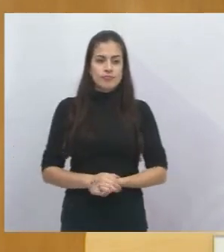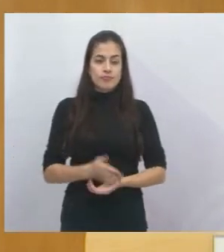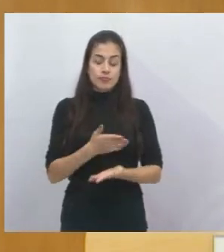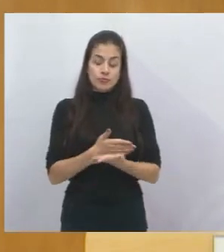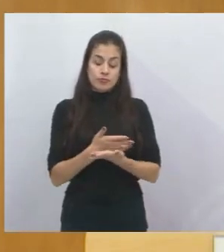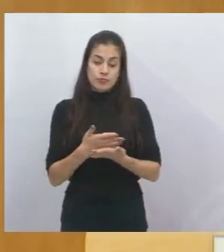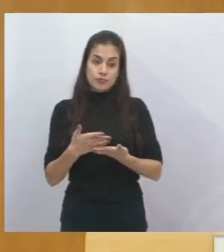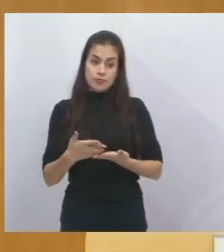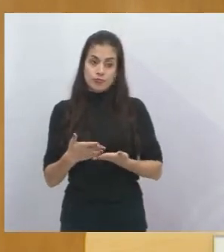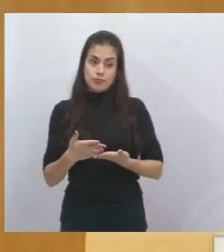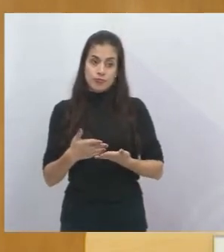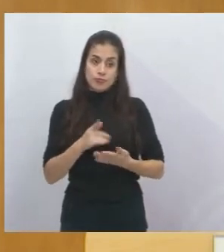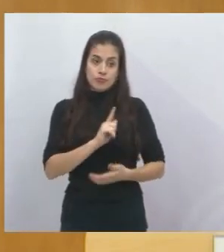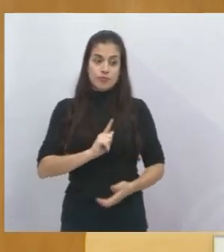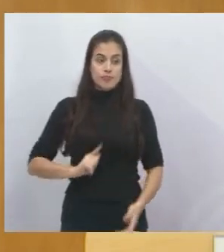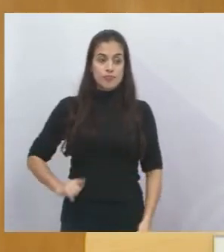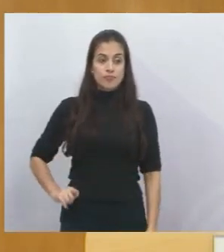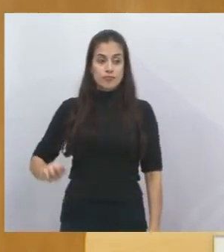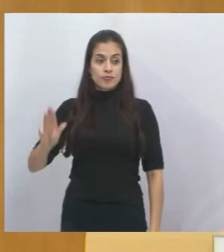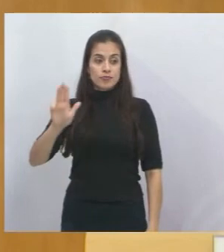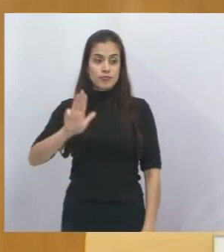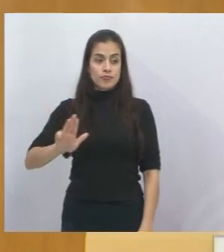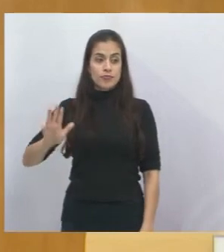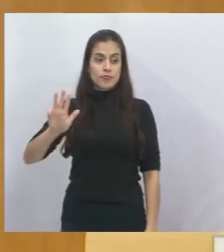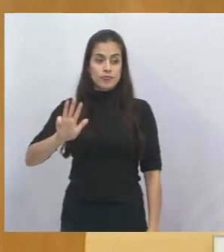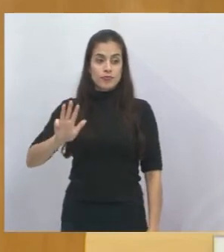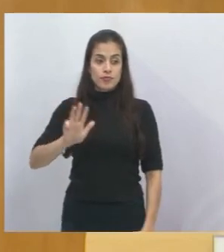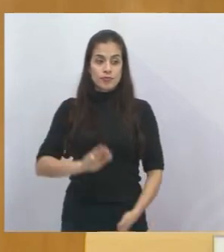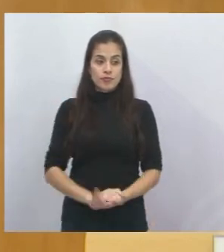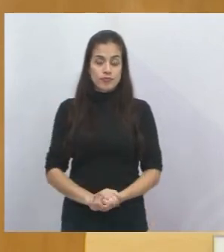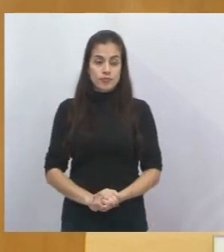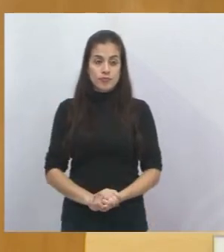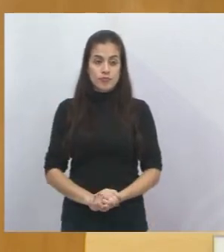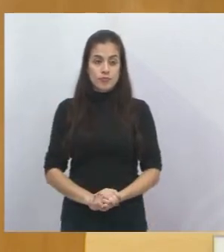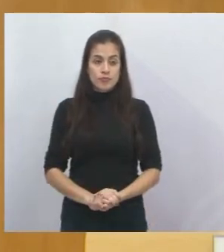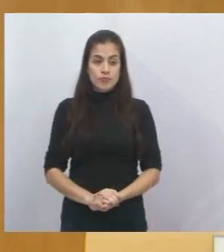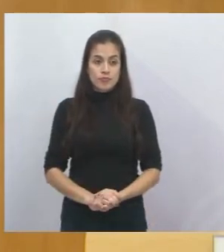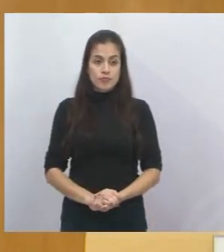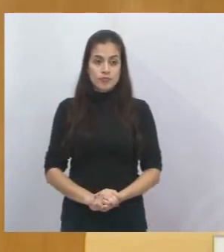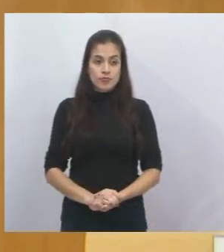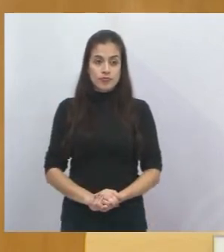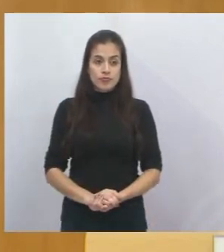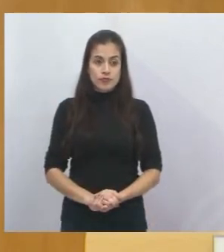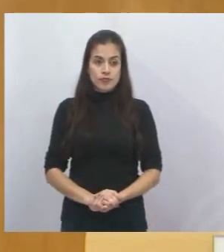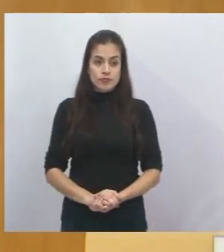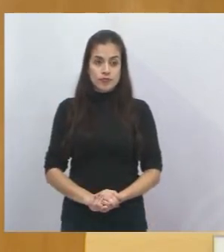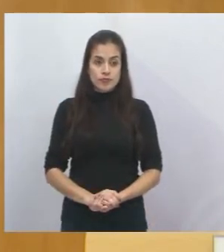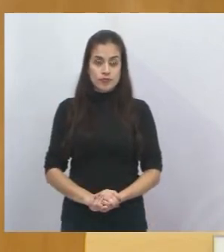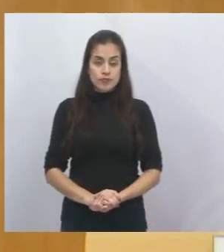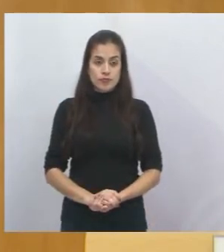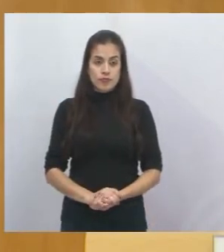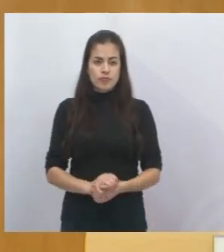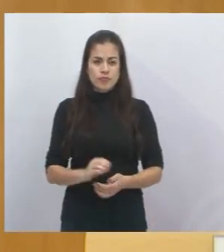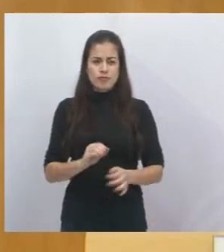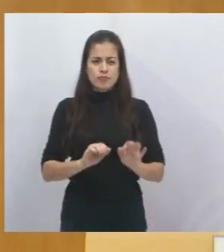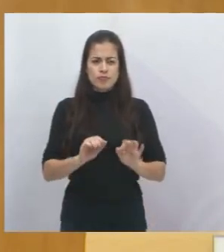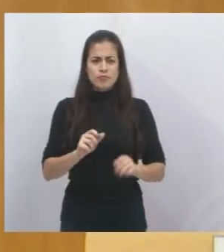governo Lula. Setor público passou a sofrer. Fórmula 8595.